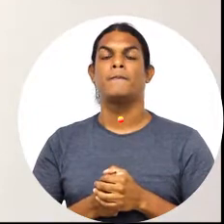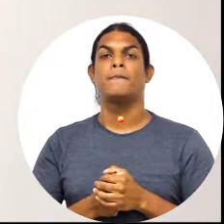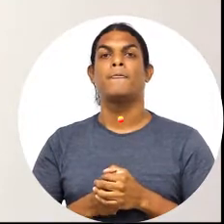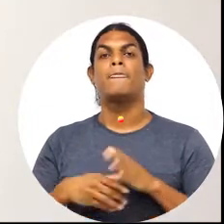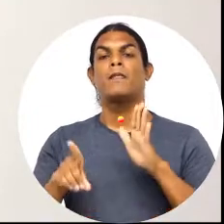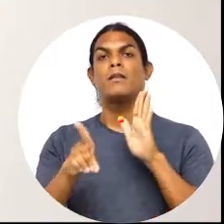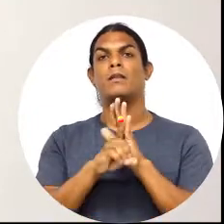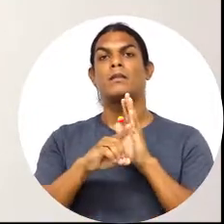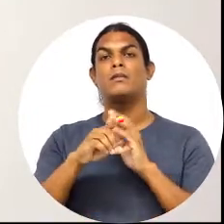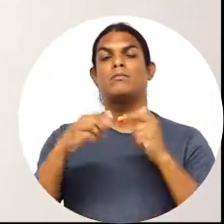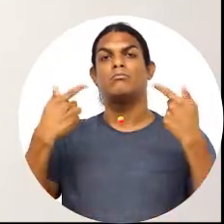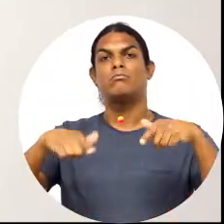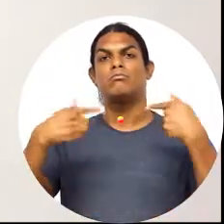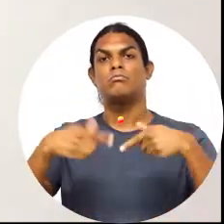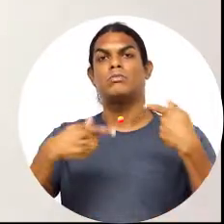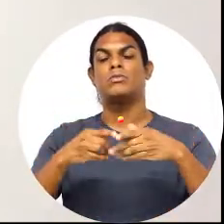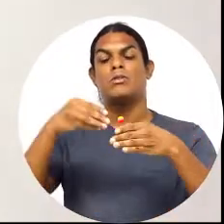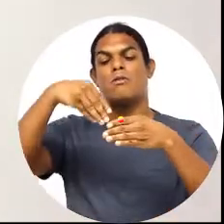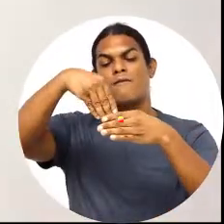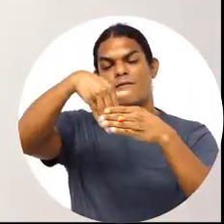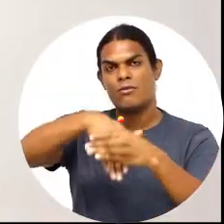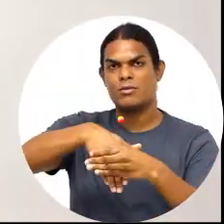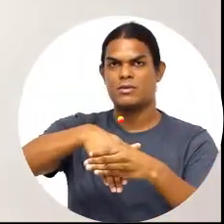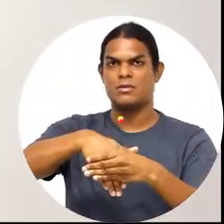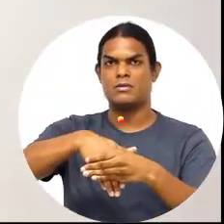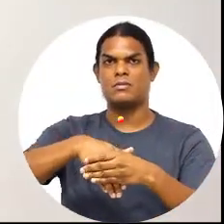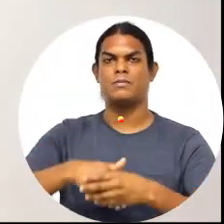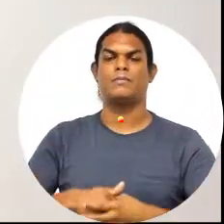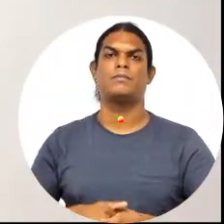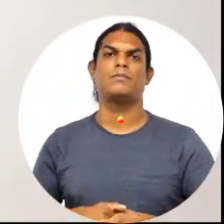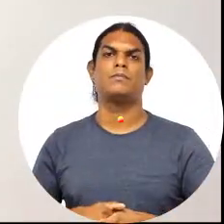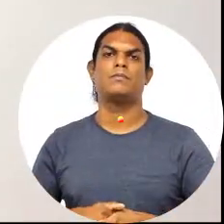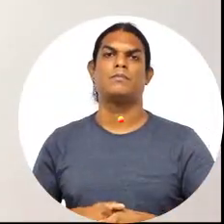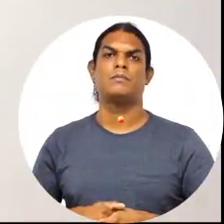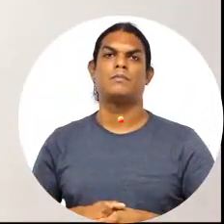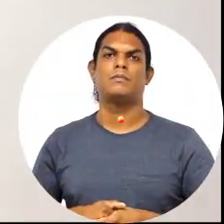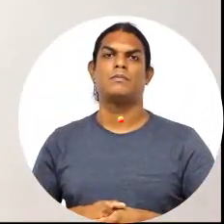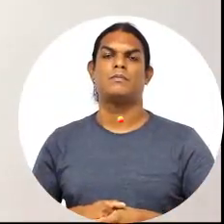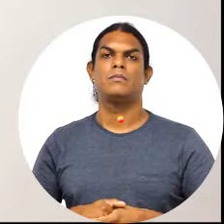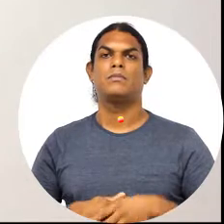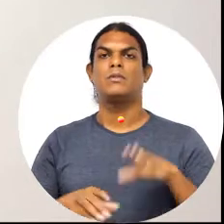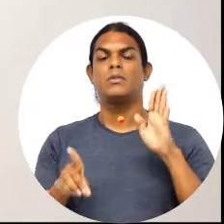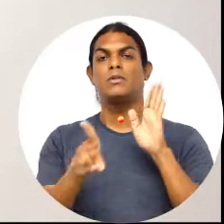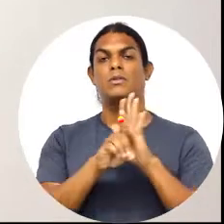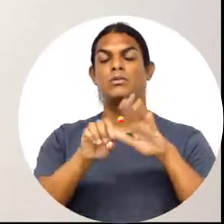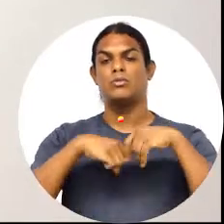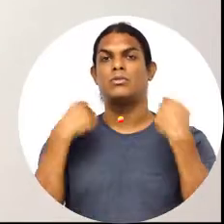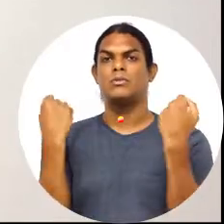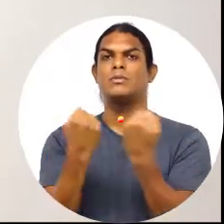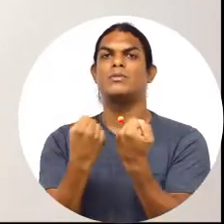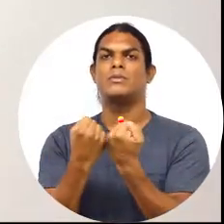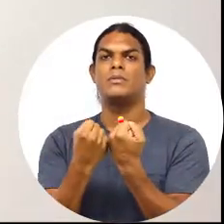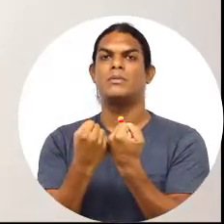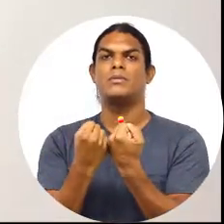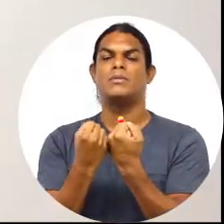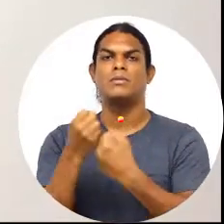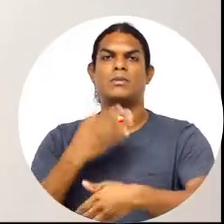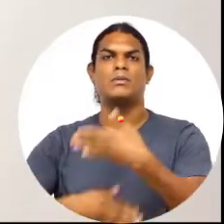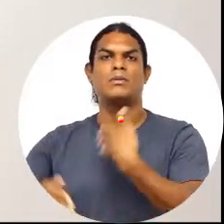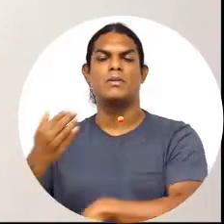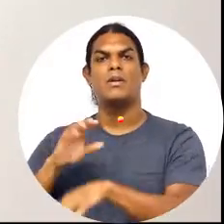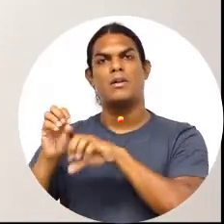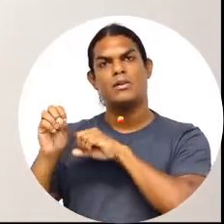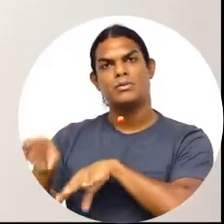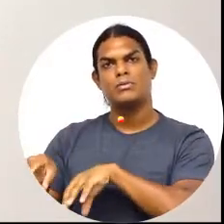Direitos políticos é o direito de votar e ser votado no processo eleitoral. E os direitos sociais, os direitos